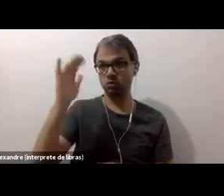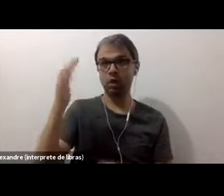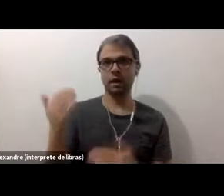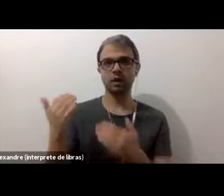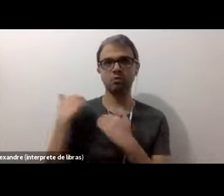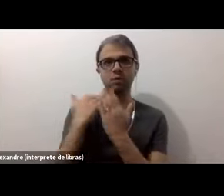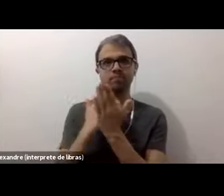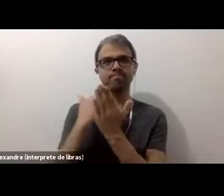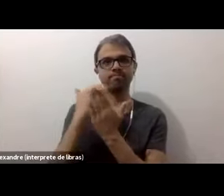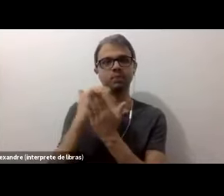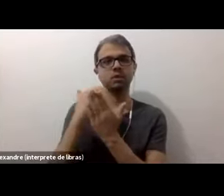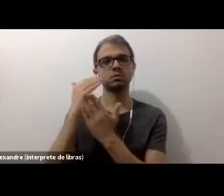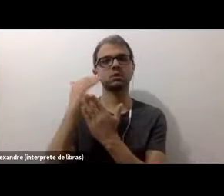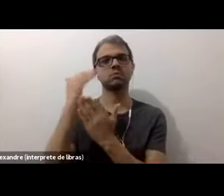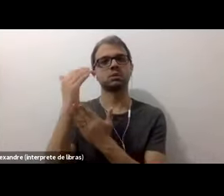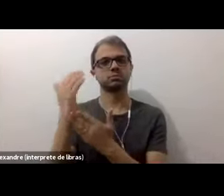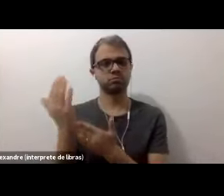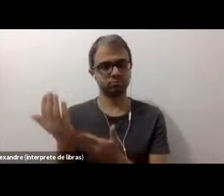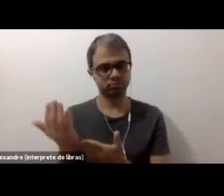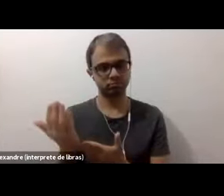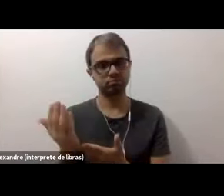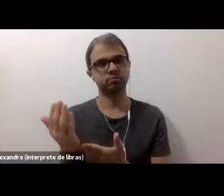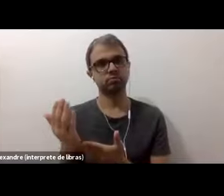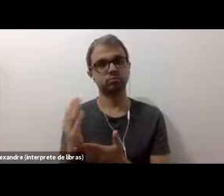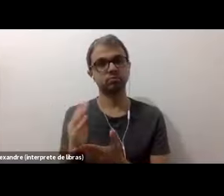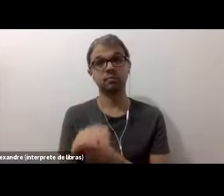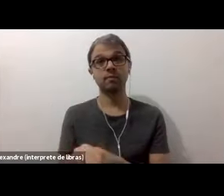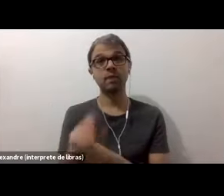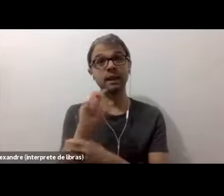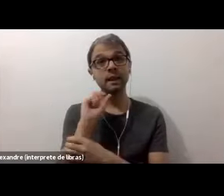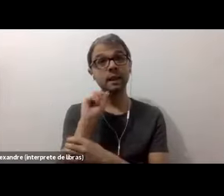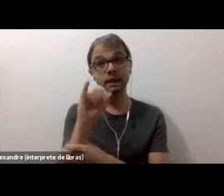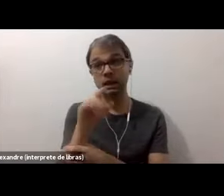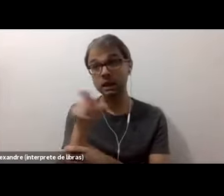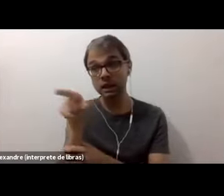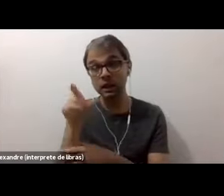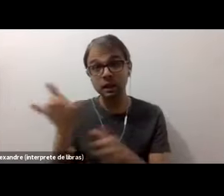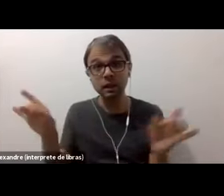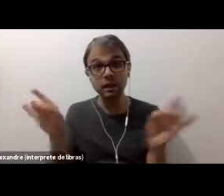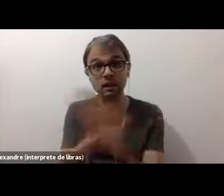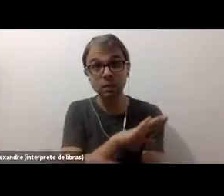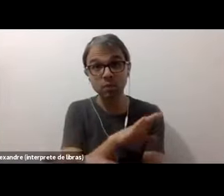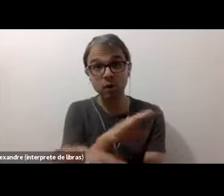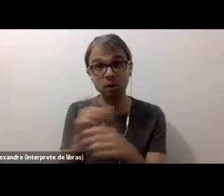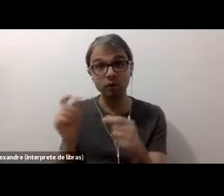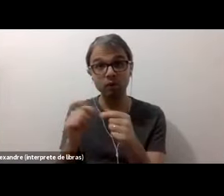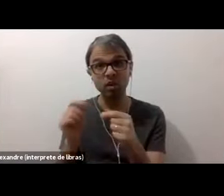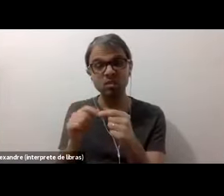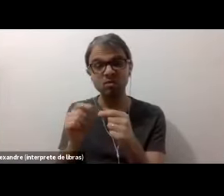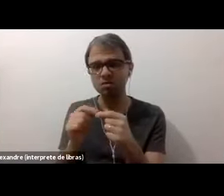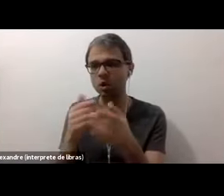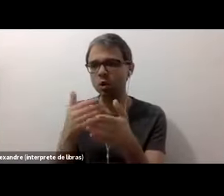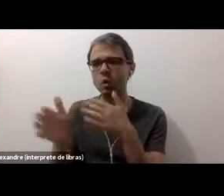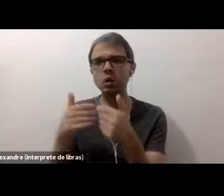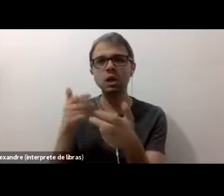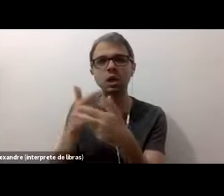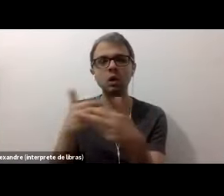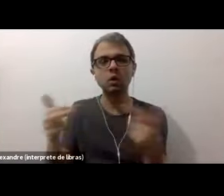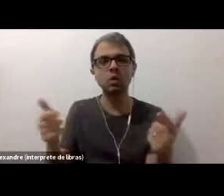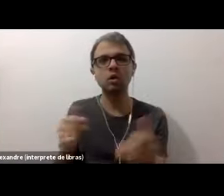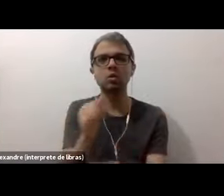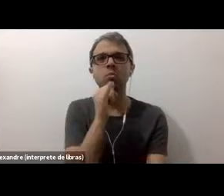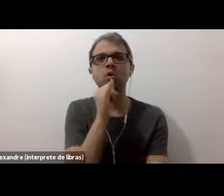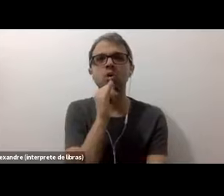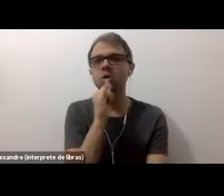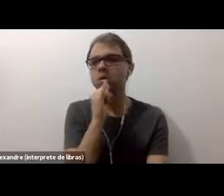coisas que eles completarem, né, o que é preciso. Porque às vezes manter o silêncio lá, a criança ficar lá